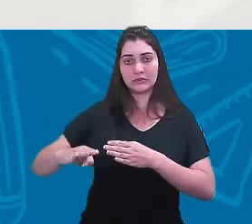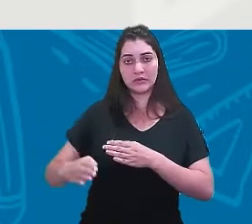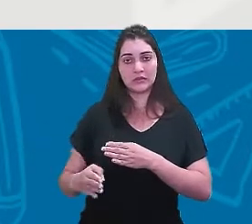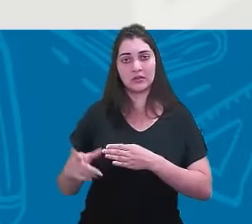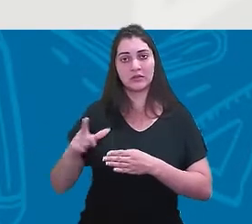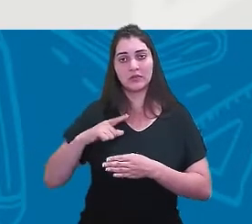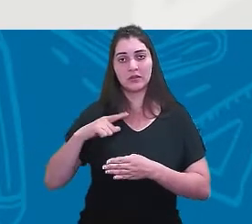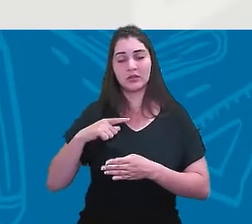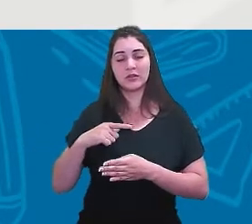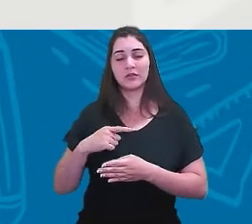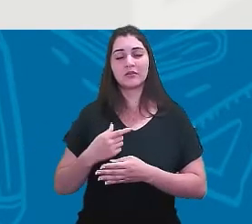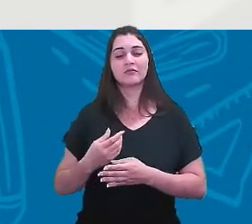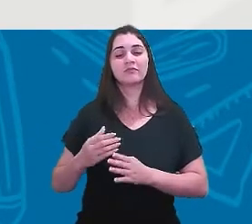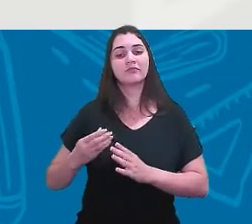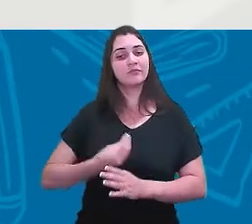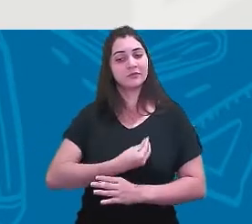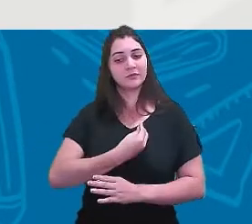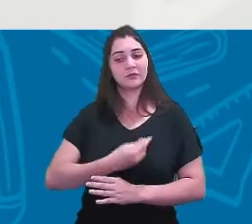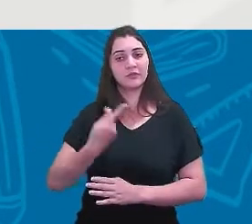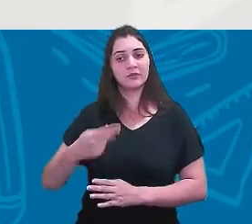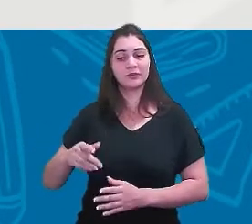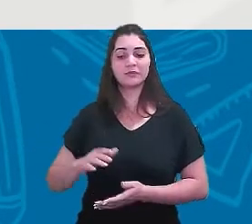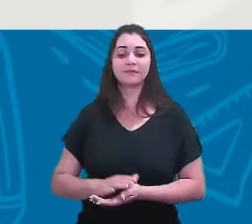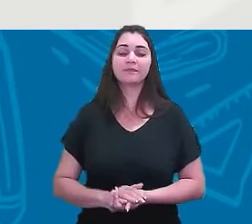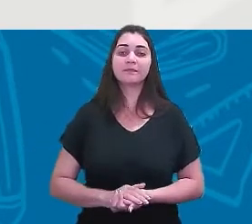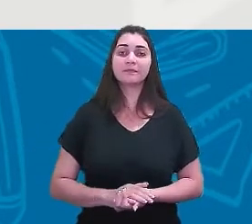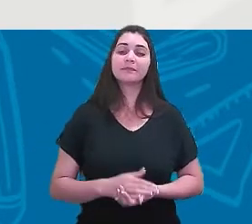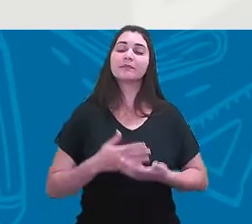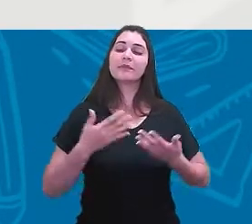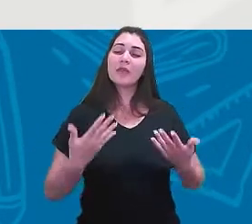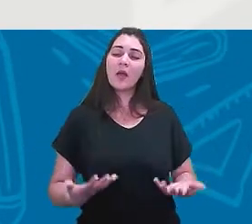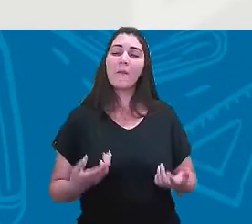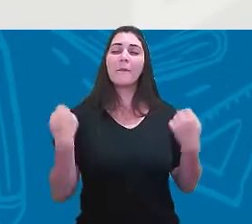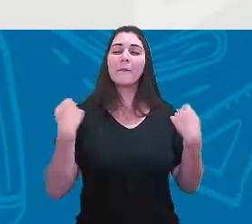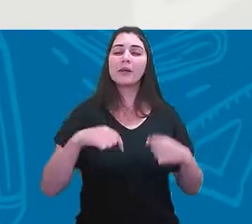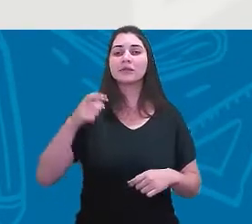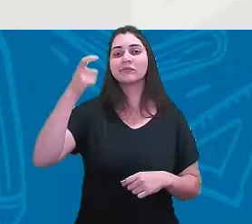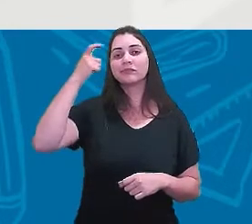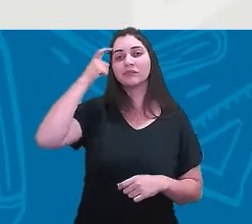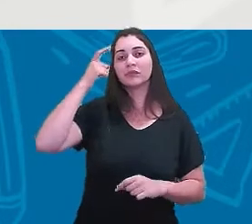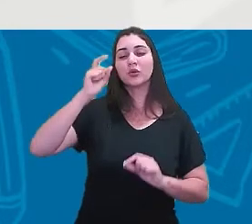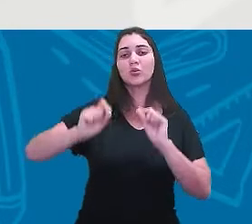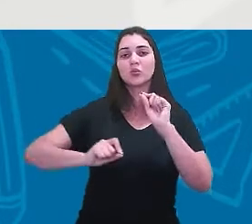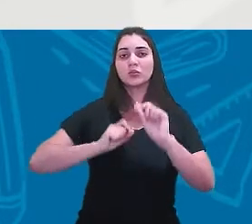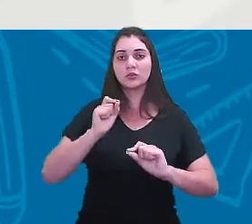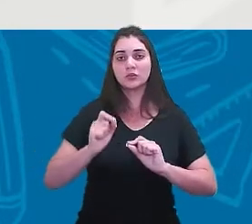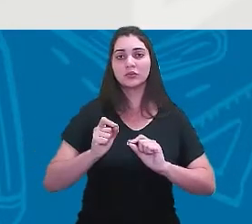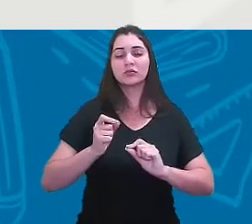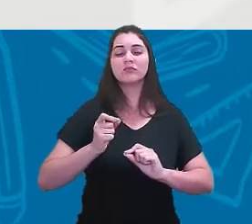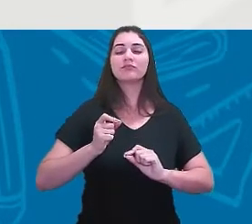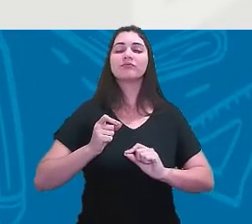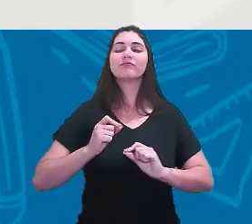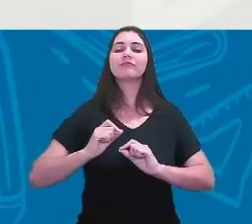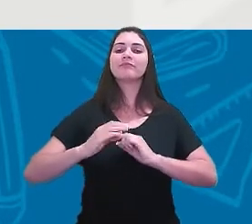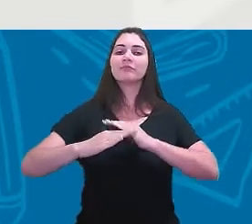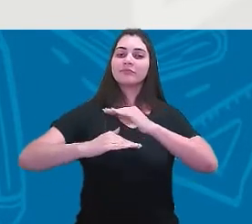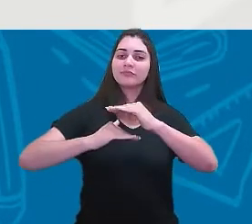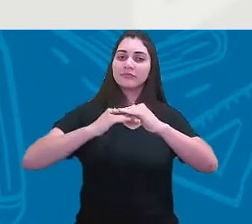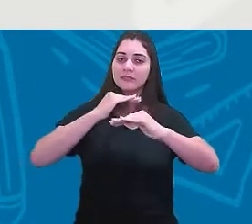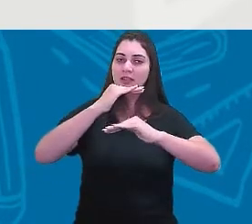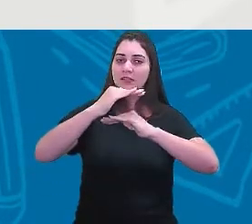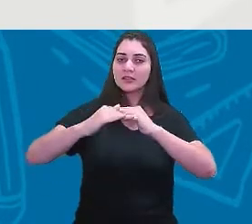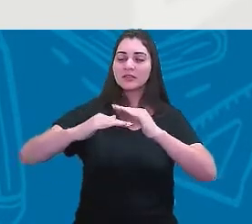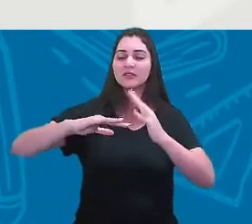vai abrigar, tá ok? E aí a gente precisa ter em mente, né, que nós precisamos ter um